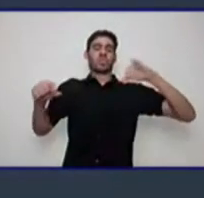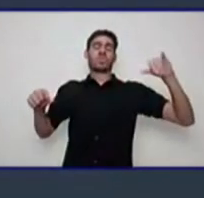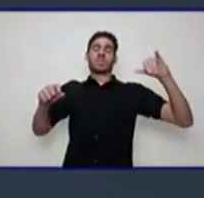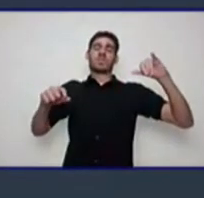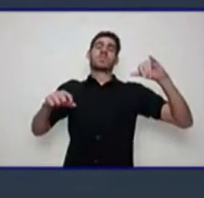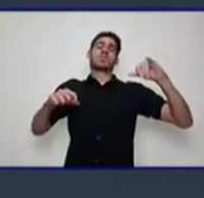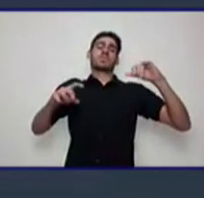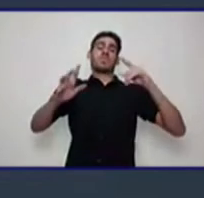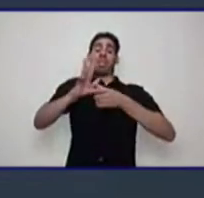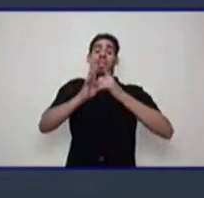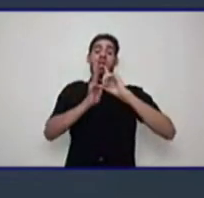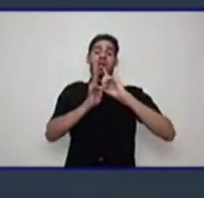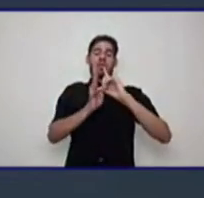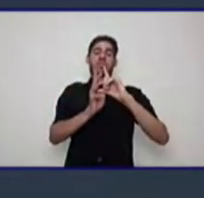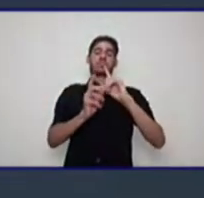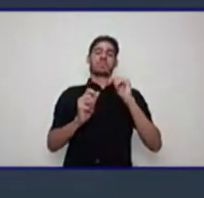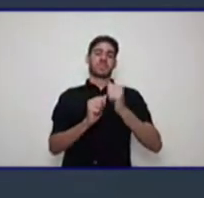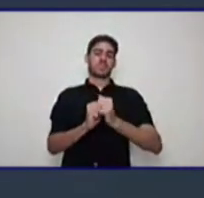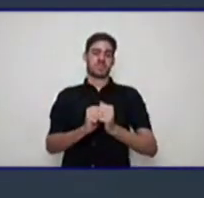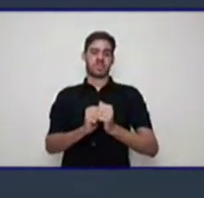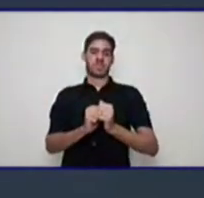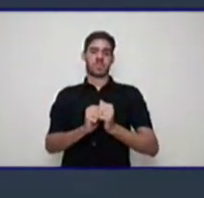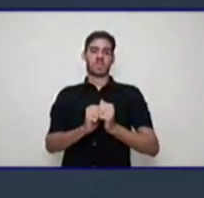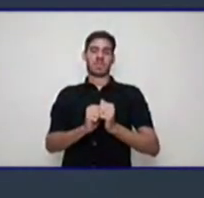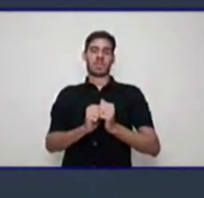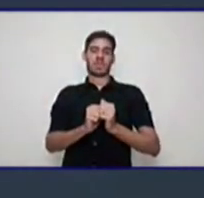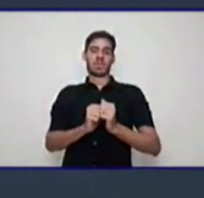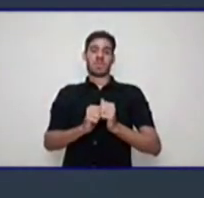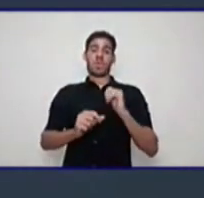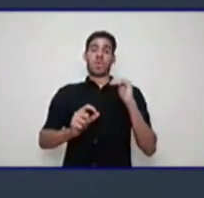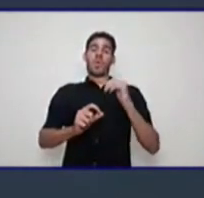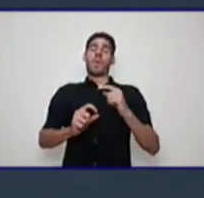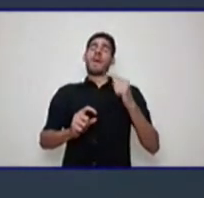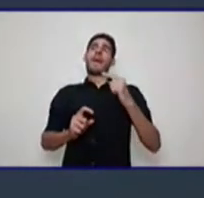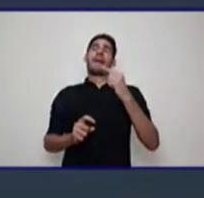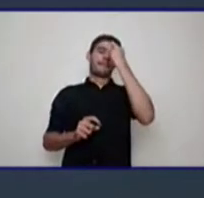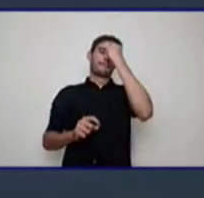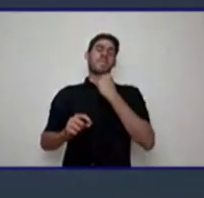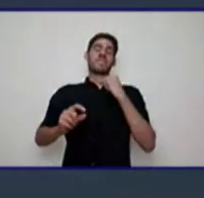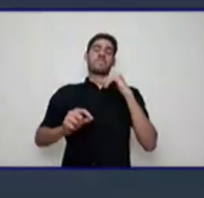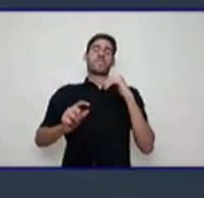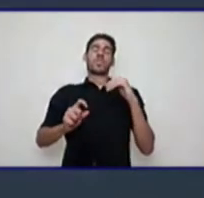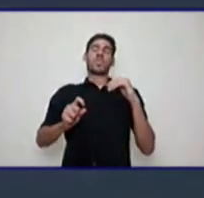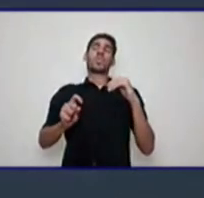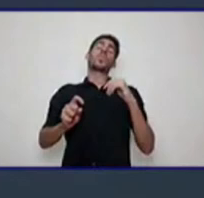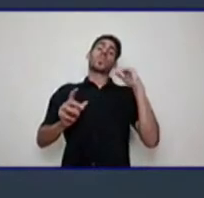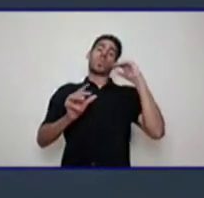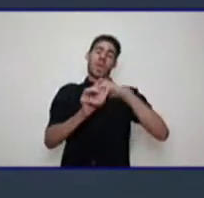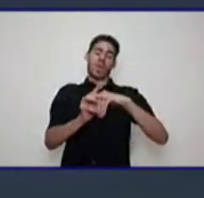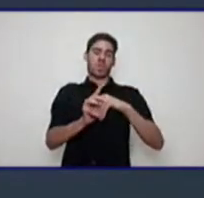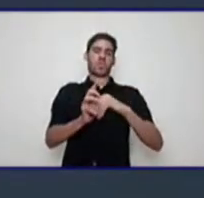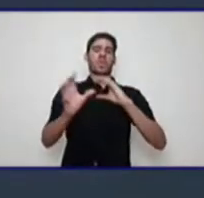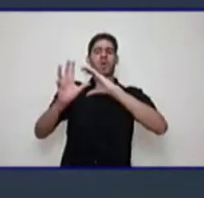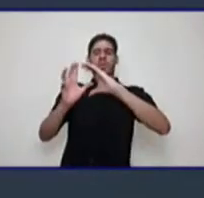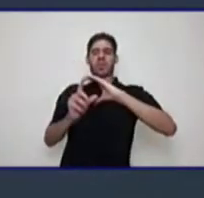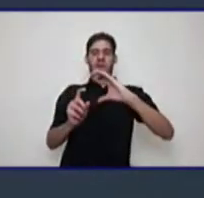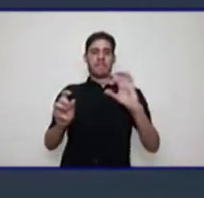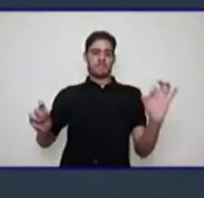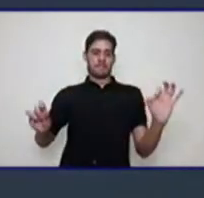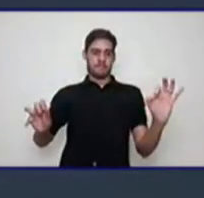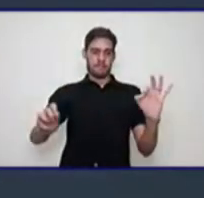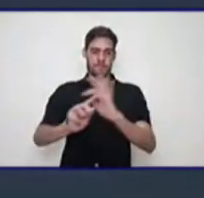eleitoral antecipada o caráter eleitoral da comunicação. Após, devem ser